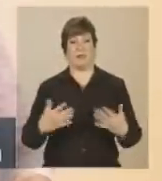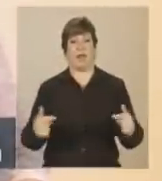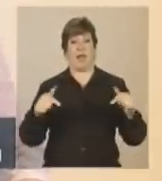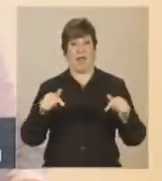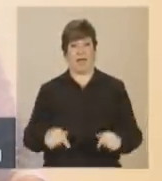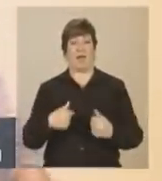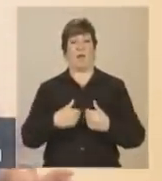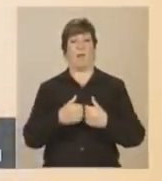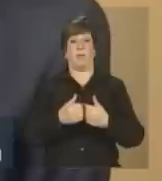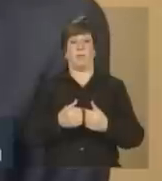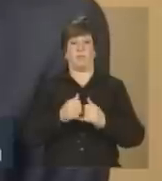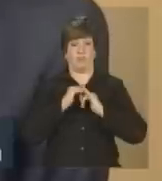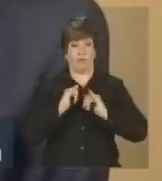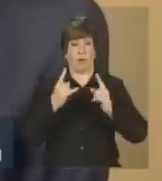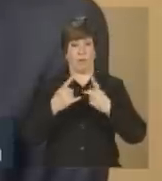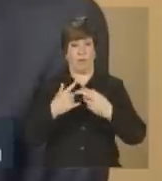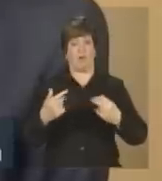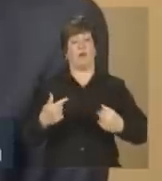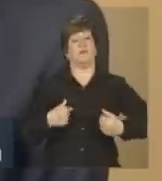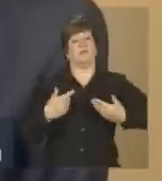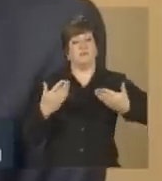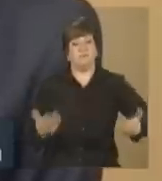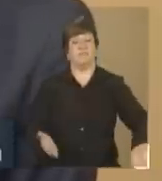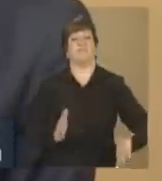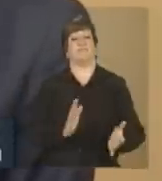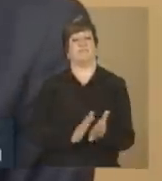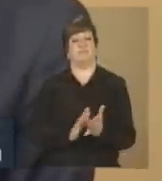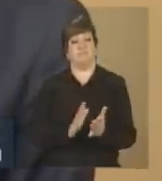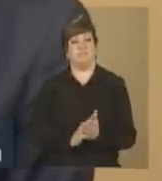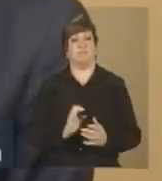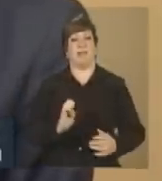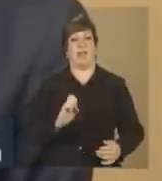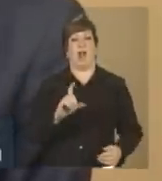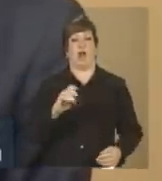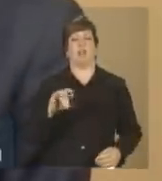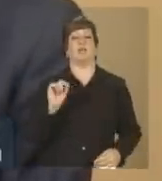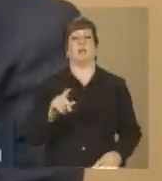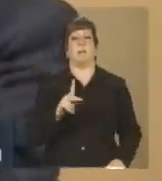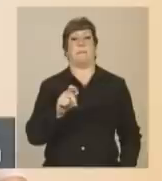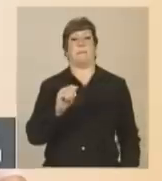abro um parênteses para incluir nos meus elogios o nosso querido Paim,